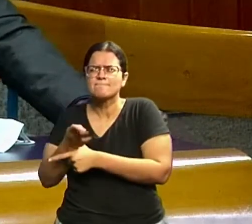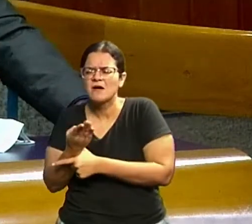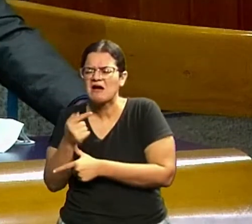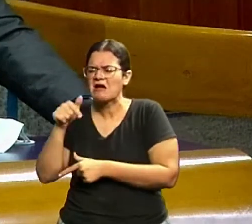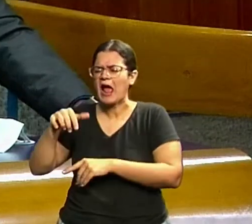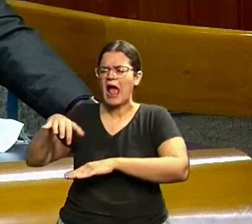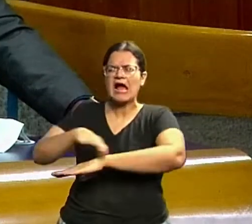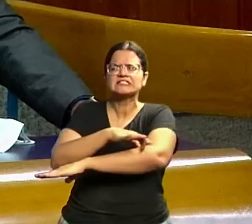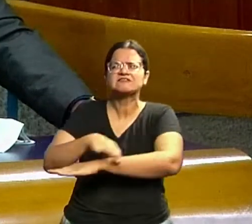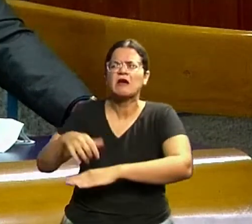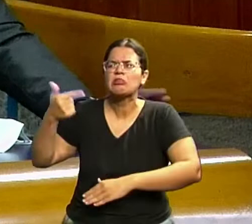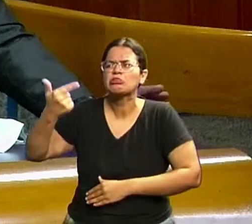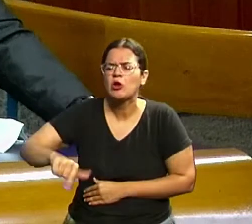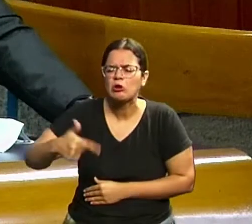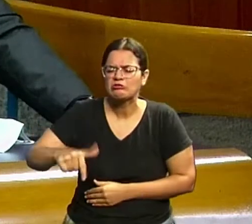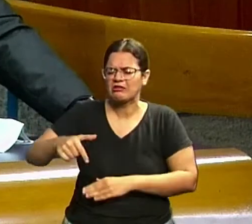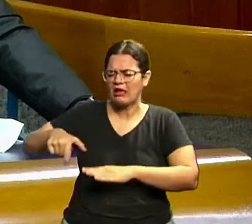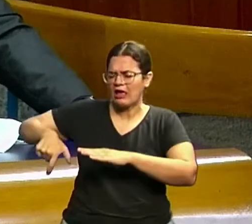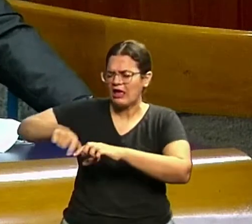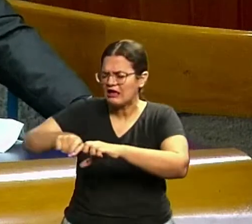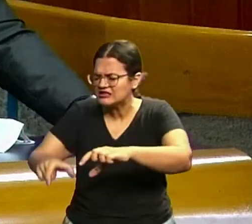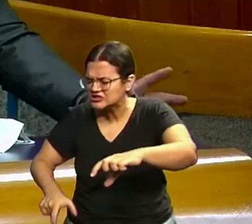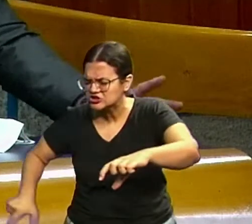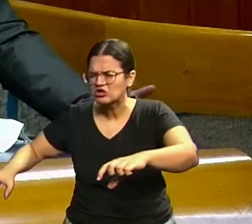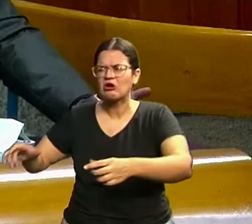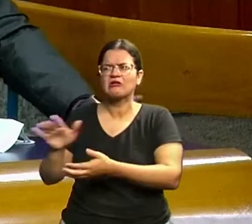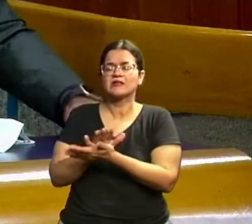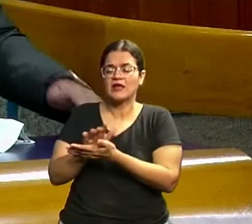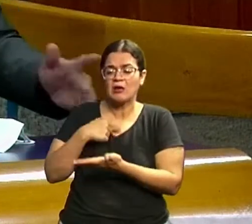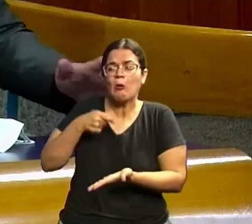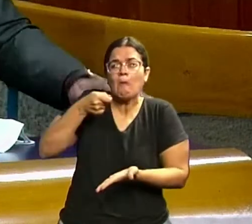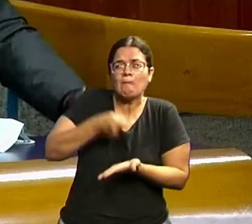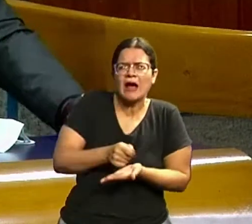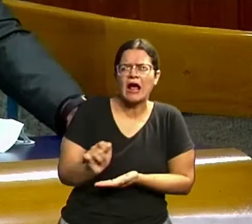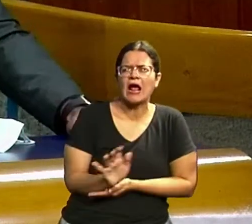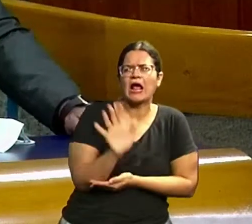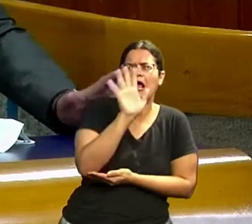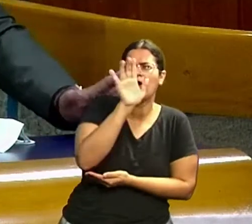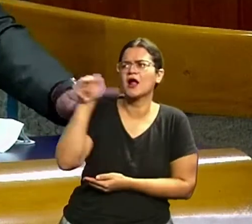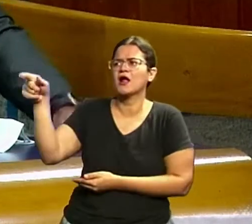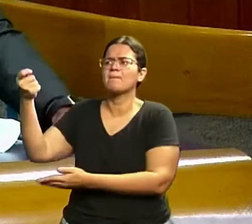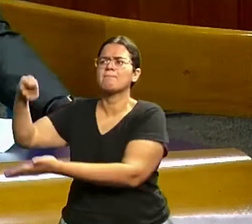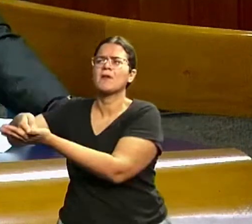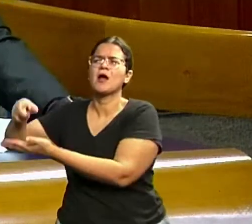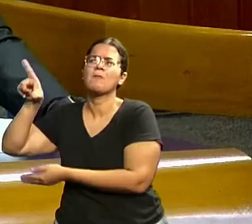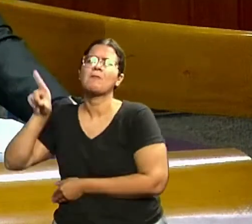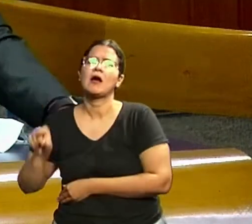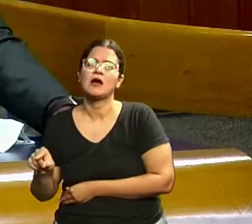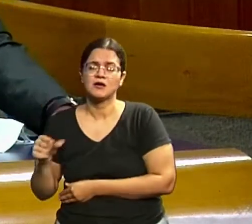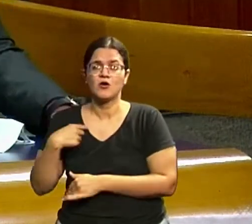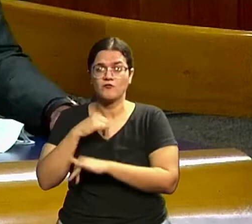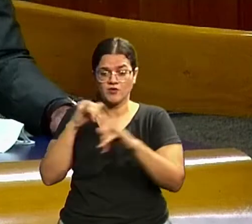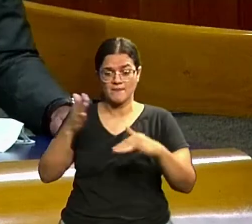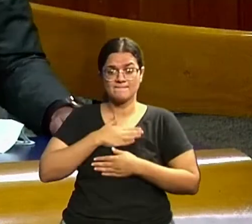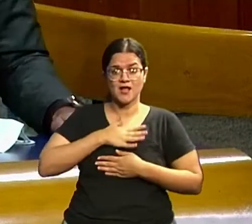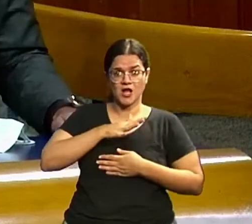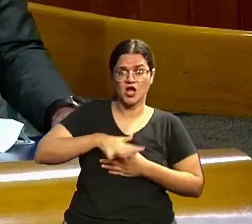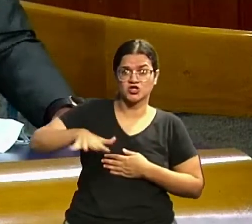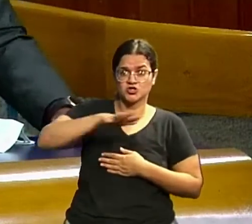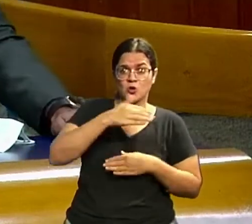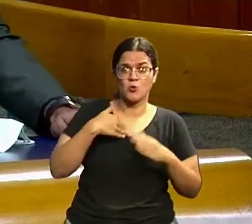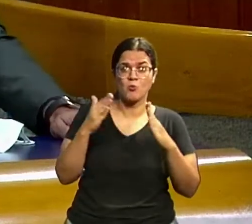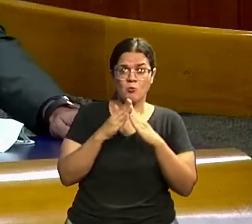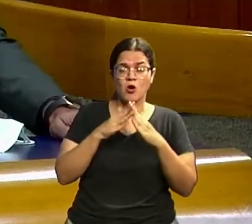galerias pluviais, sem esgoto, pagava um valor altíssimo. Quero até citar aqui a região onde eu moro, doutor